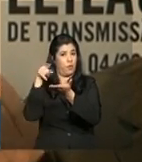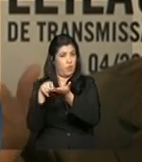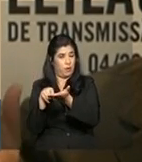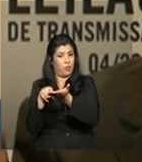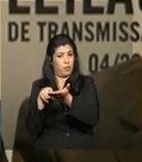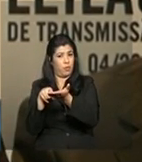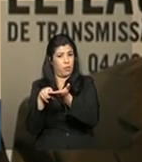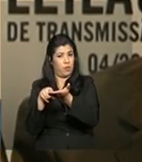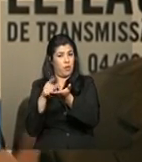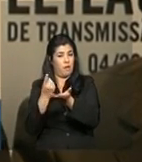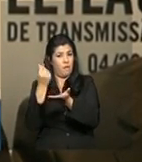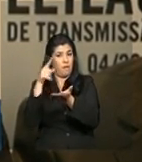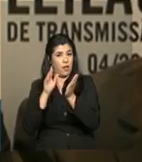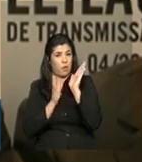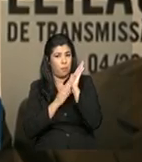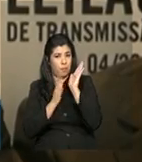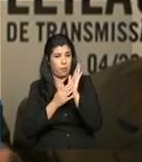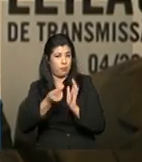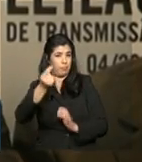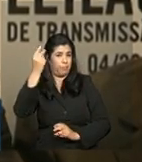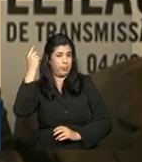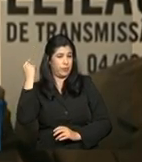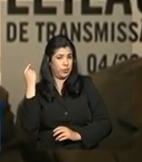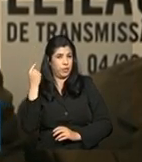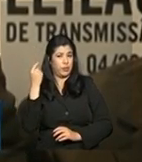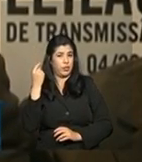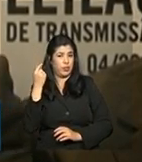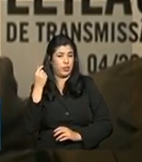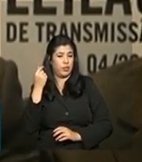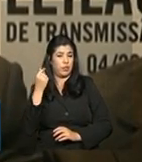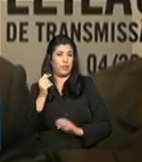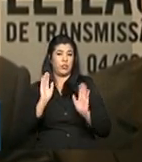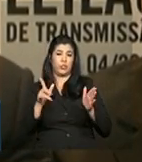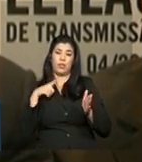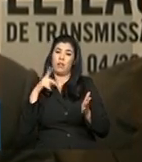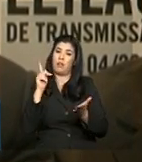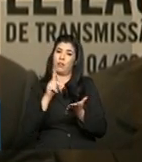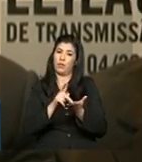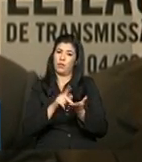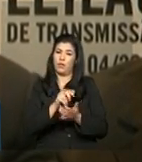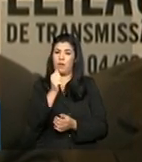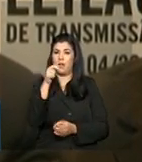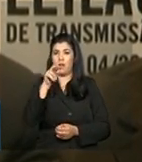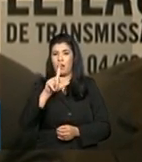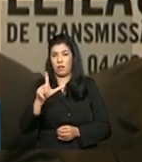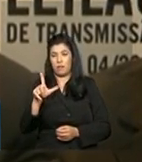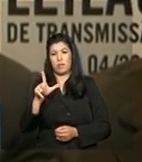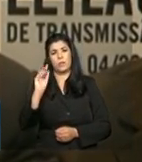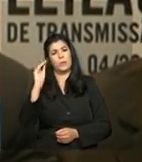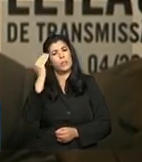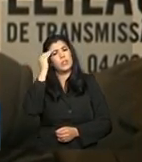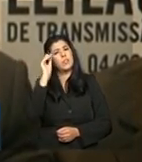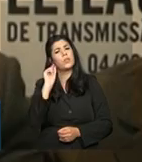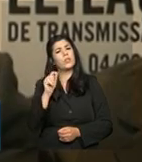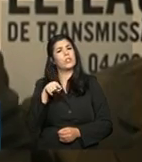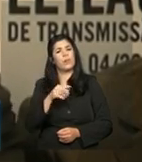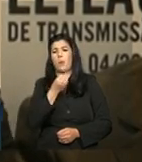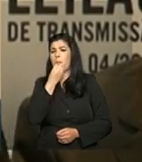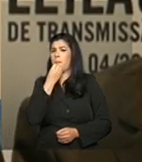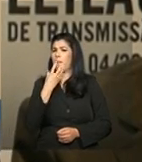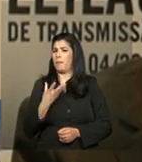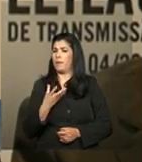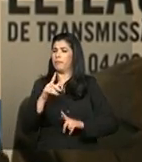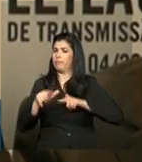de preços anterior, o que estava vigente. Quando atualizamos, a Agência Nacional de Energia Elétrica entendeu que não seria